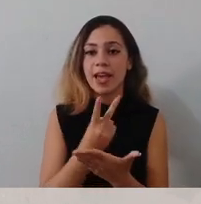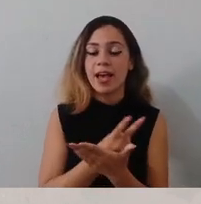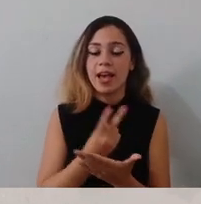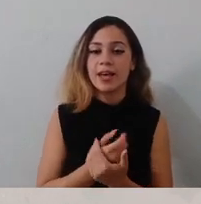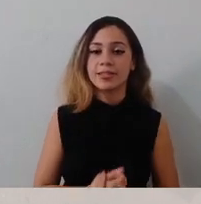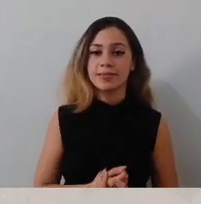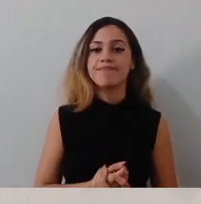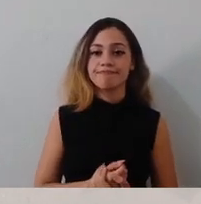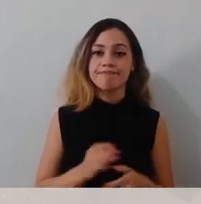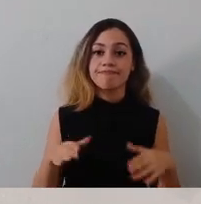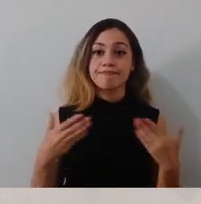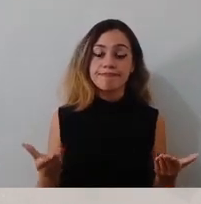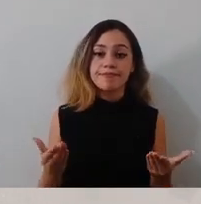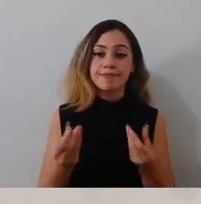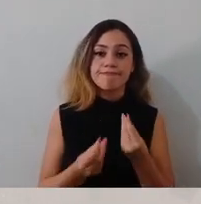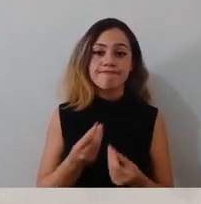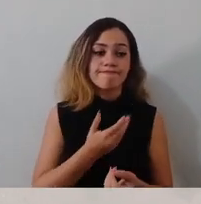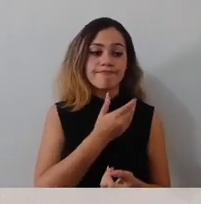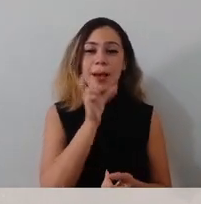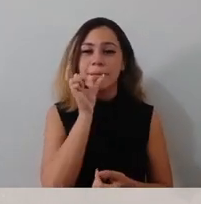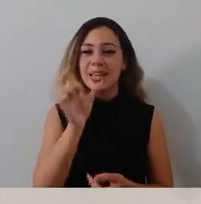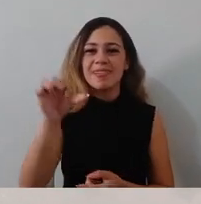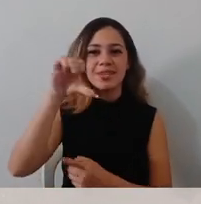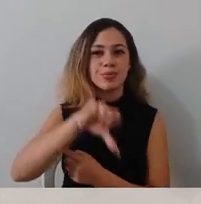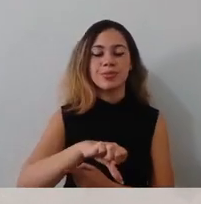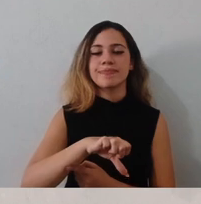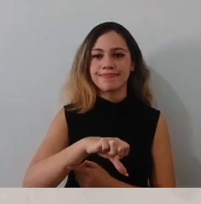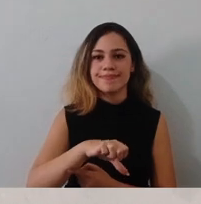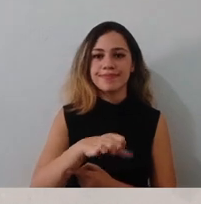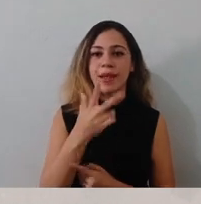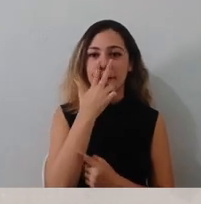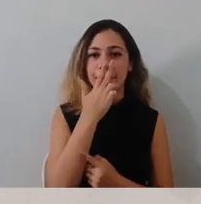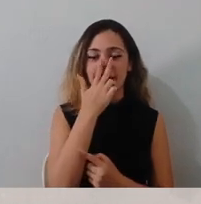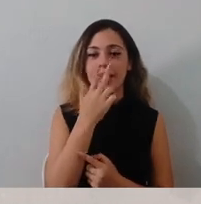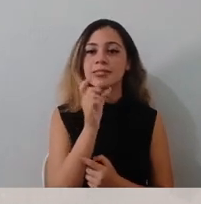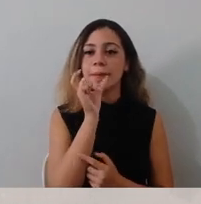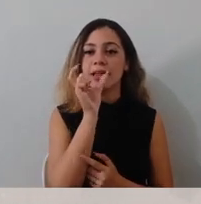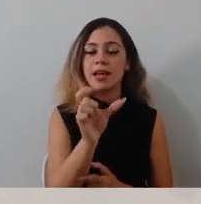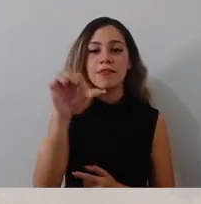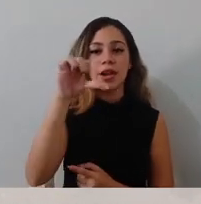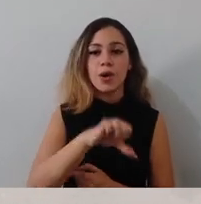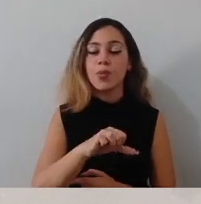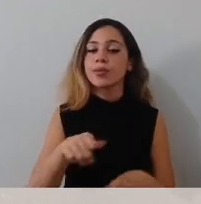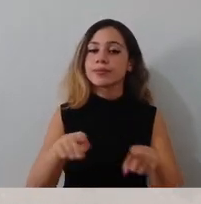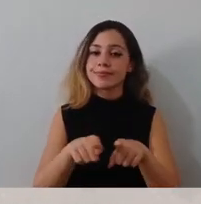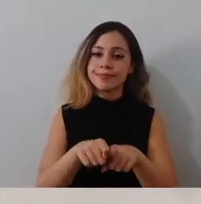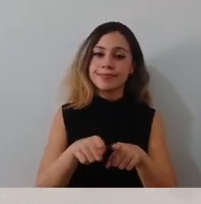como portador, né? Que não porta nada. Pejora. Pejorou, aí continuam a